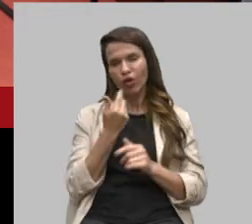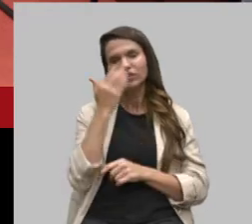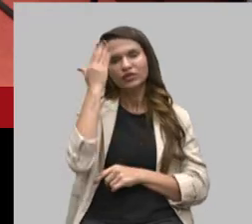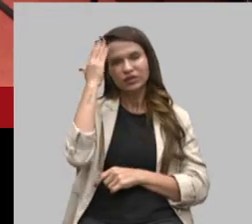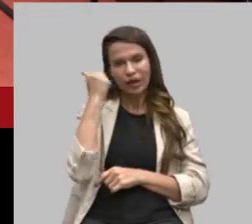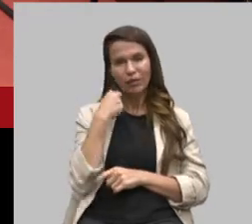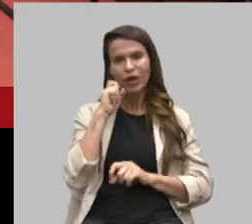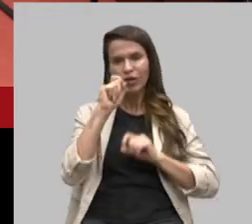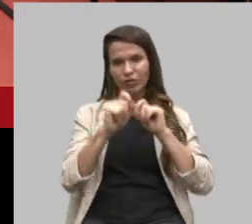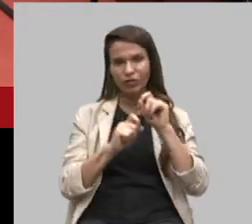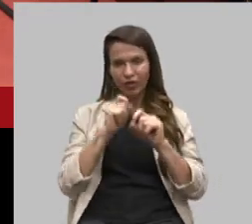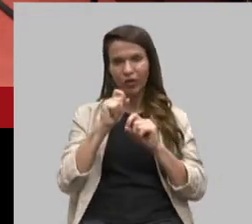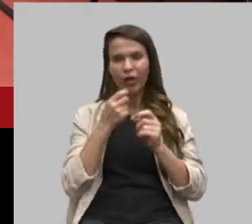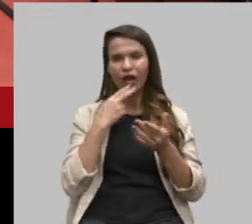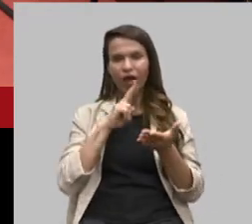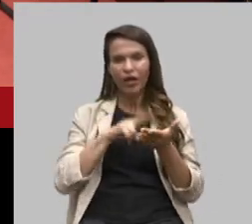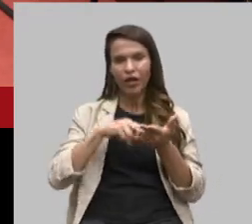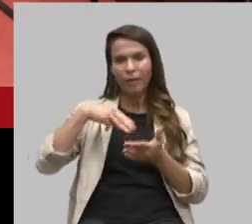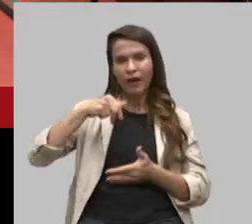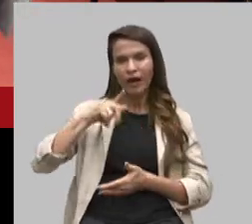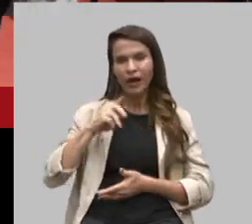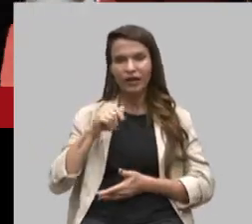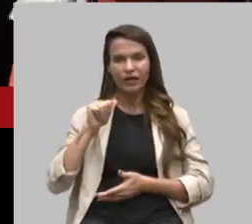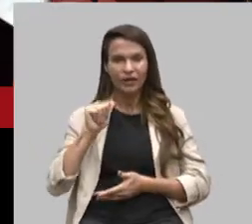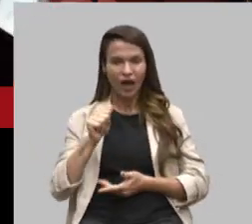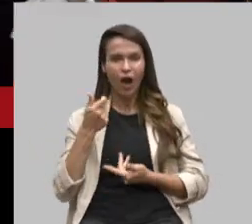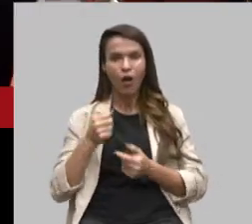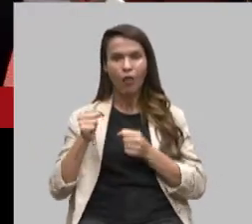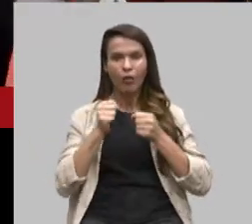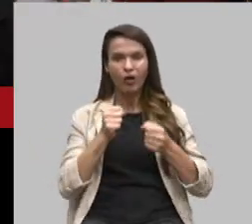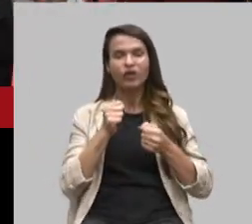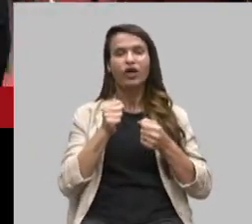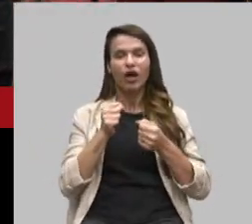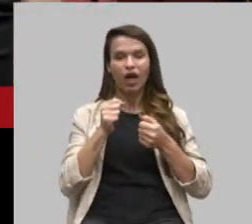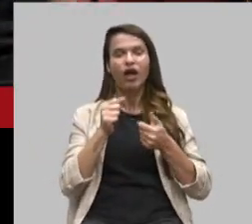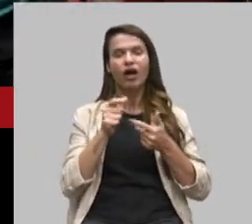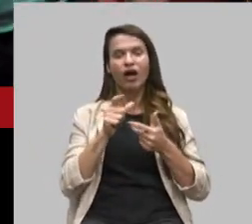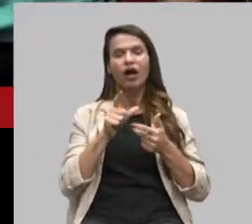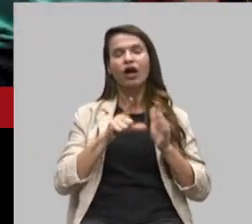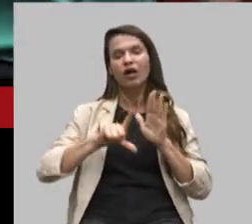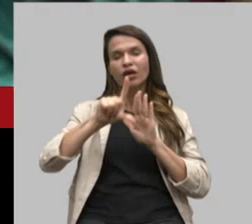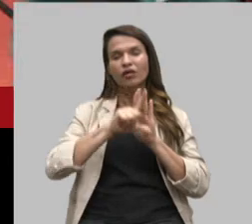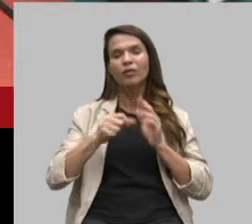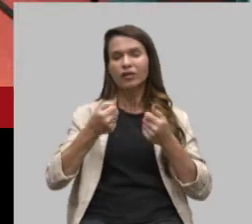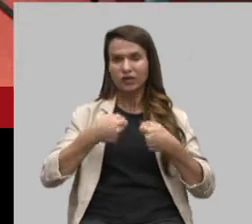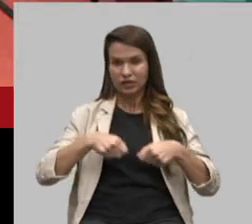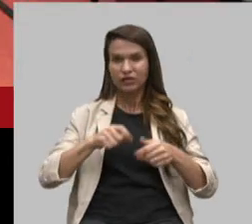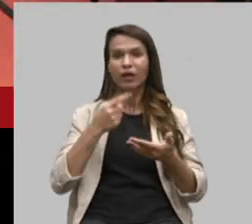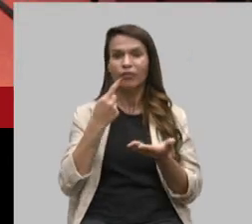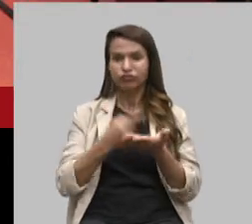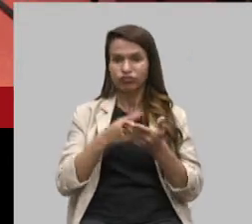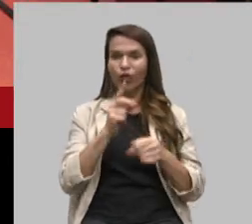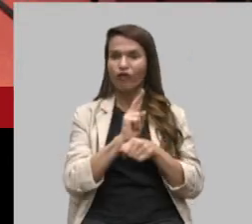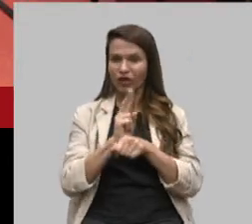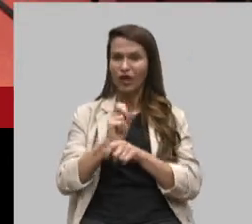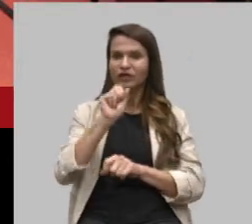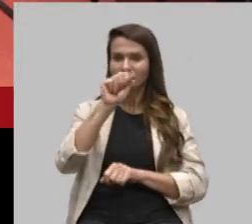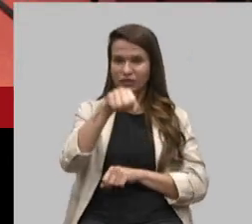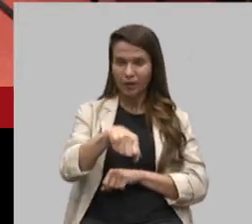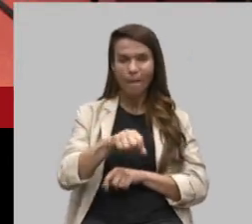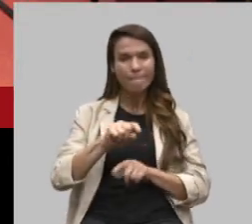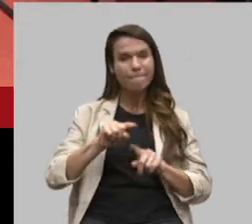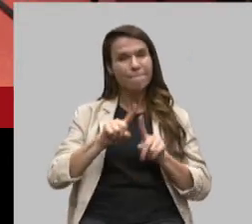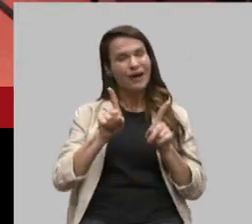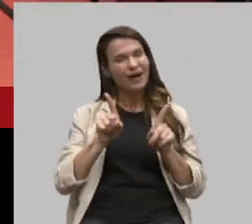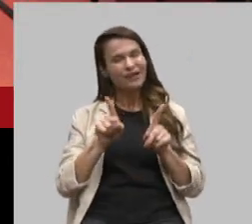com a Carta Magna eh O Poder Legislativo deve realizar fiscalização mas nós sabemos que ela não é muito bem